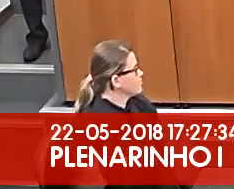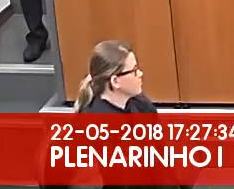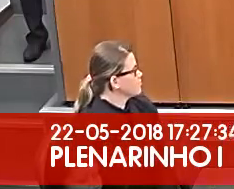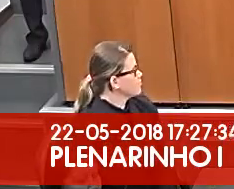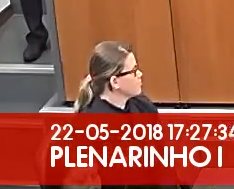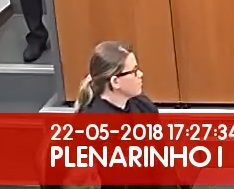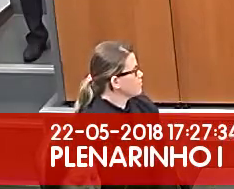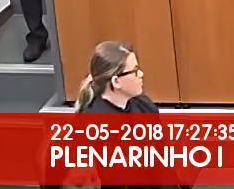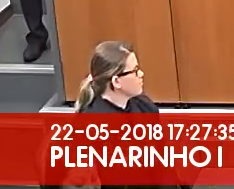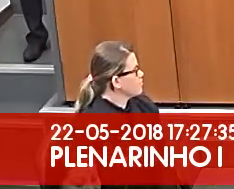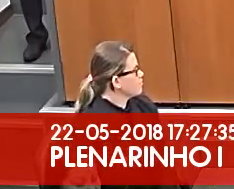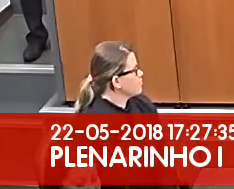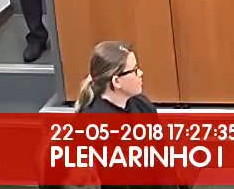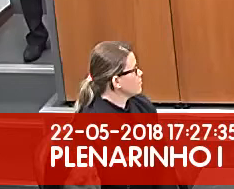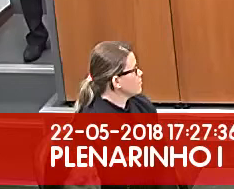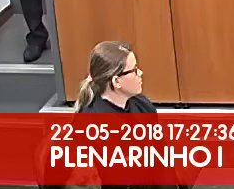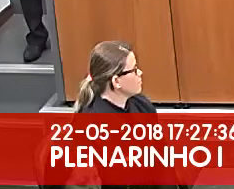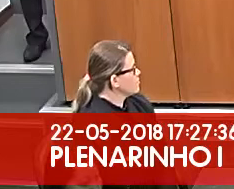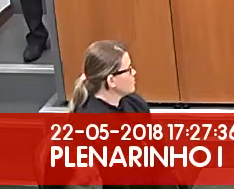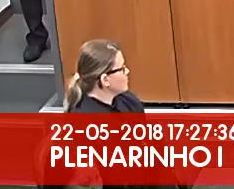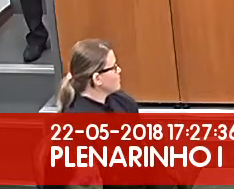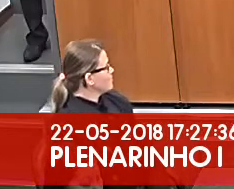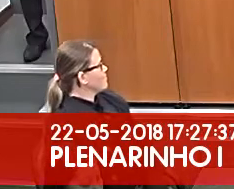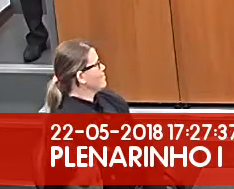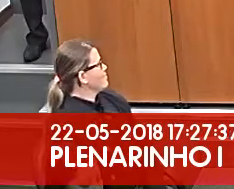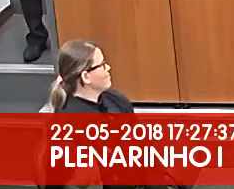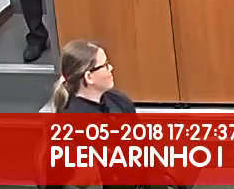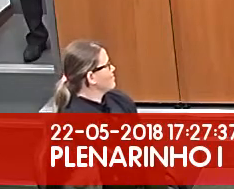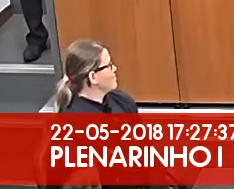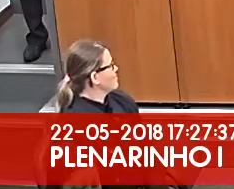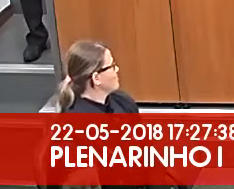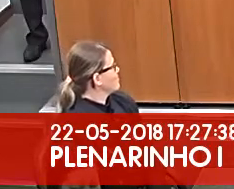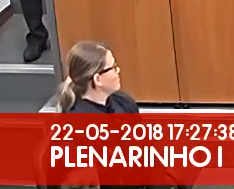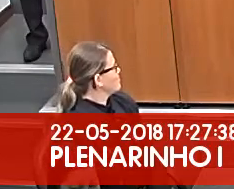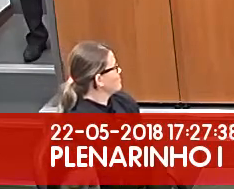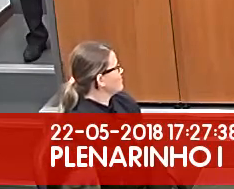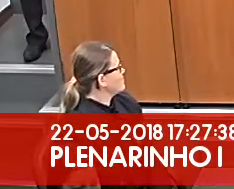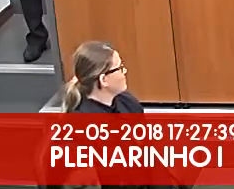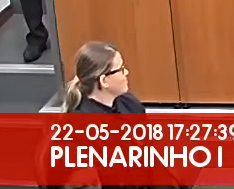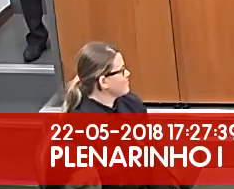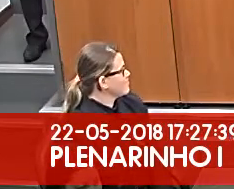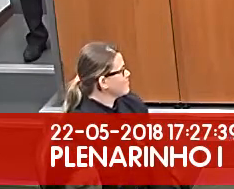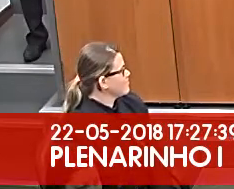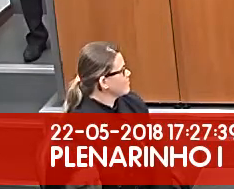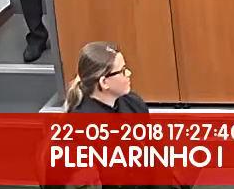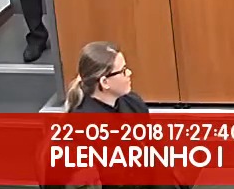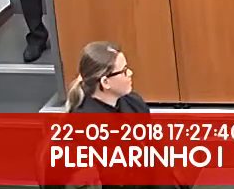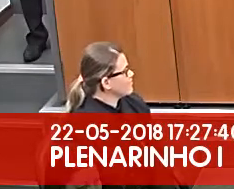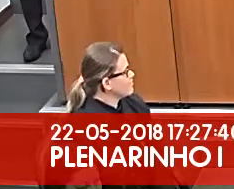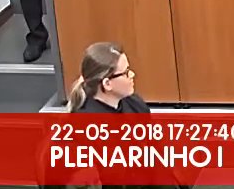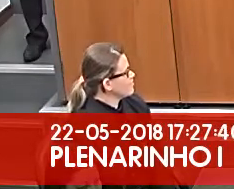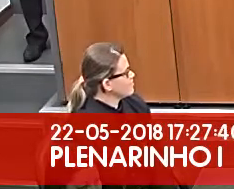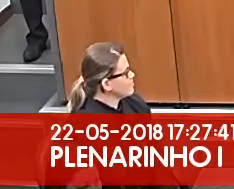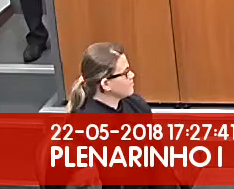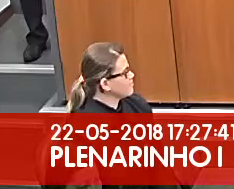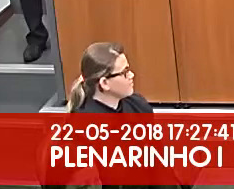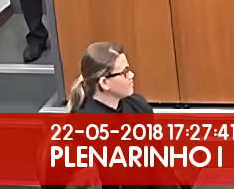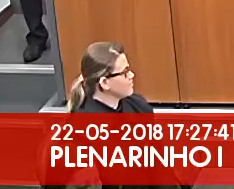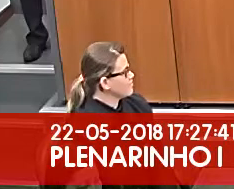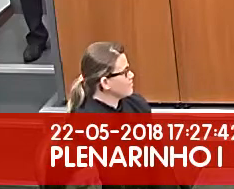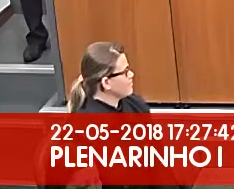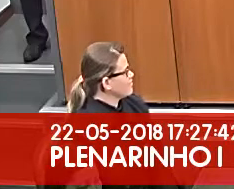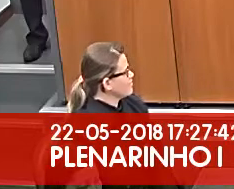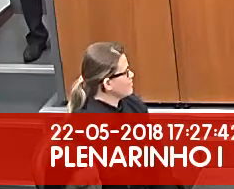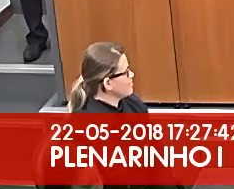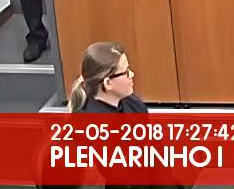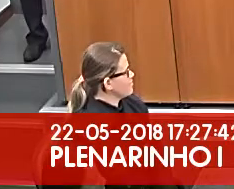Martinho. A dona Vilma, ela disse um pouco no início da fala dela daquilo que a gente tem trabalhado aqui na Assembleia. Uma